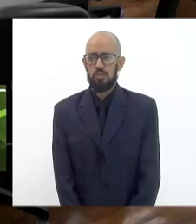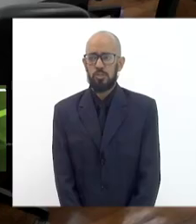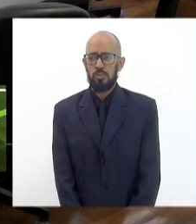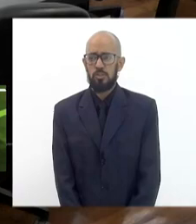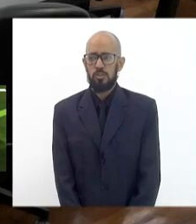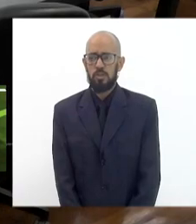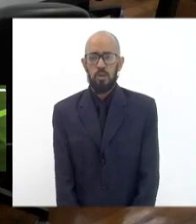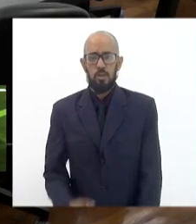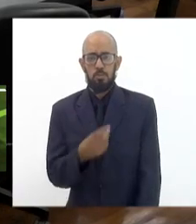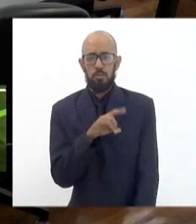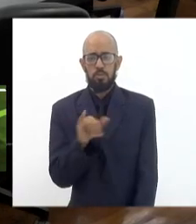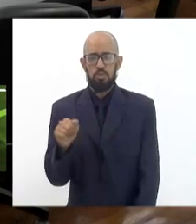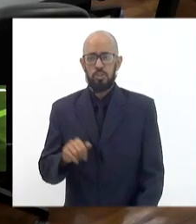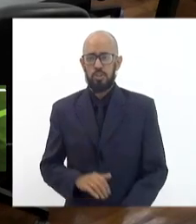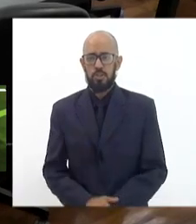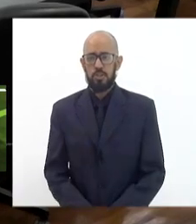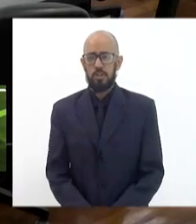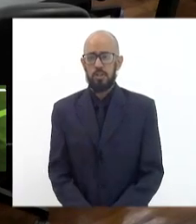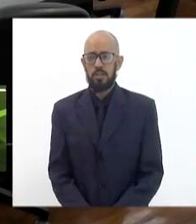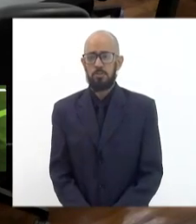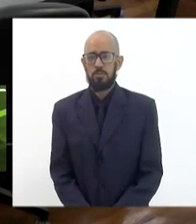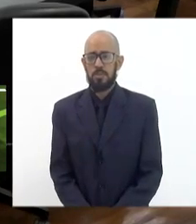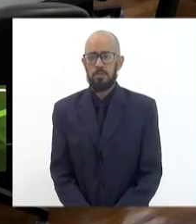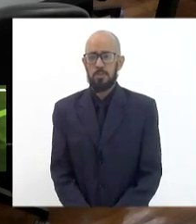Oi bom dia o